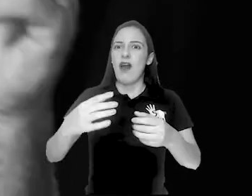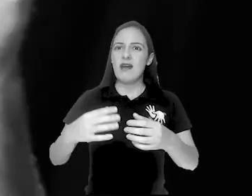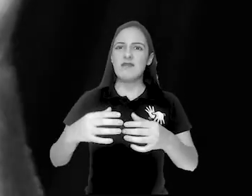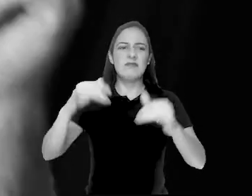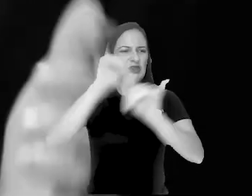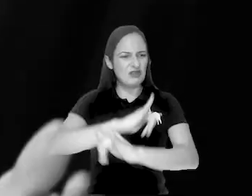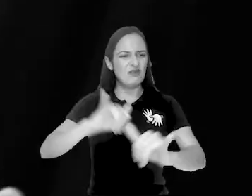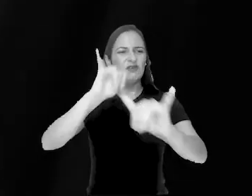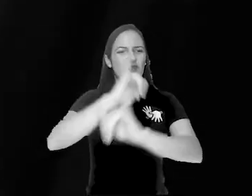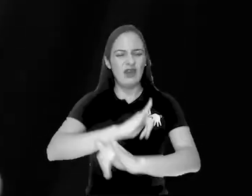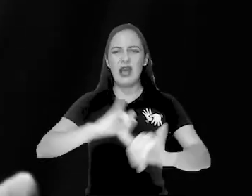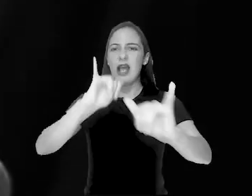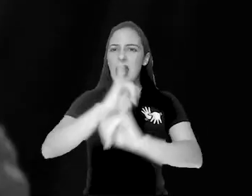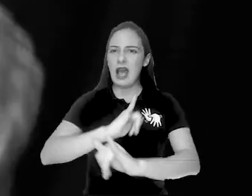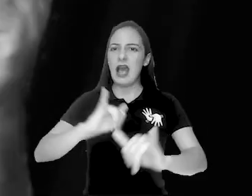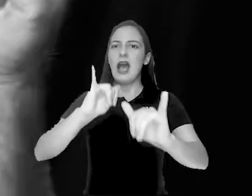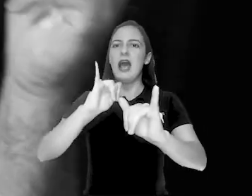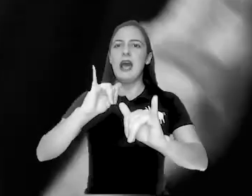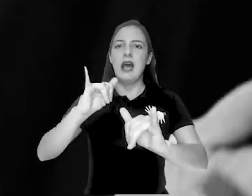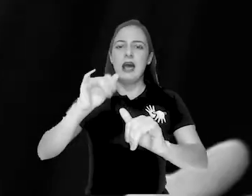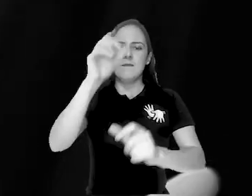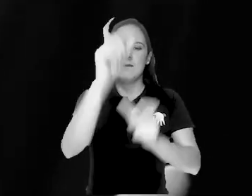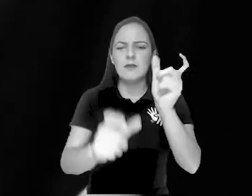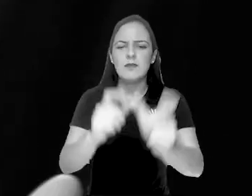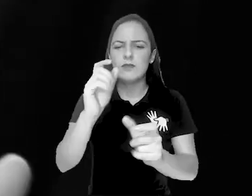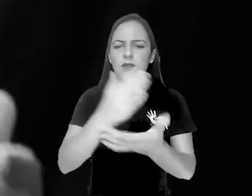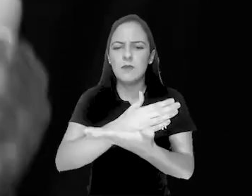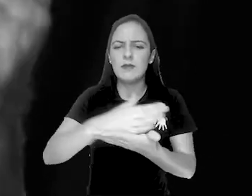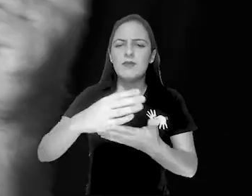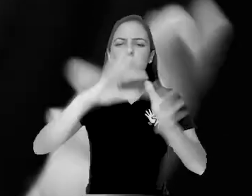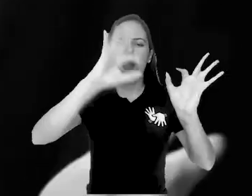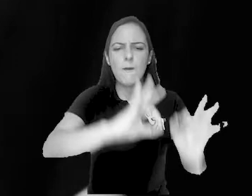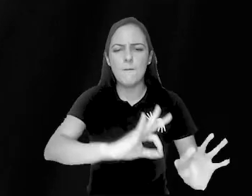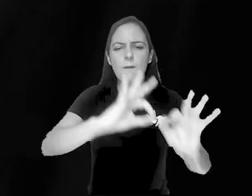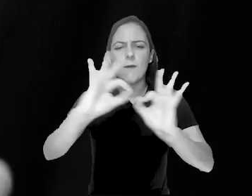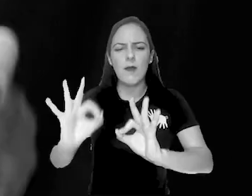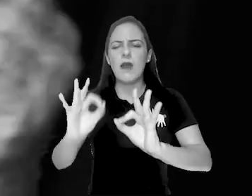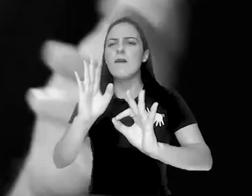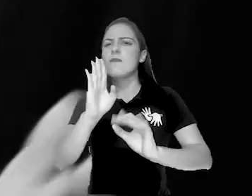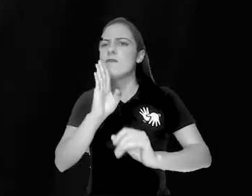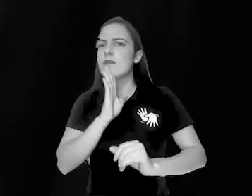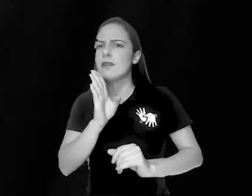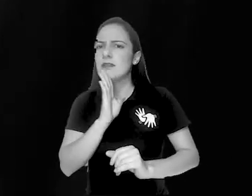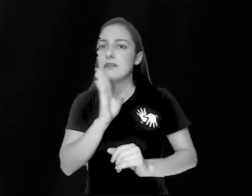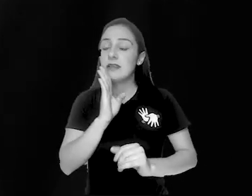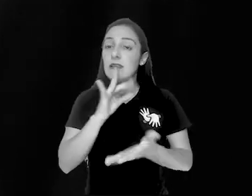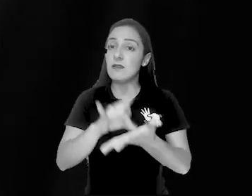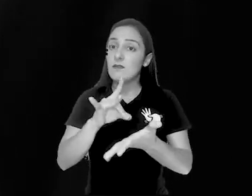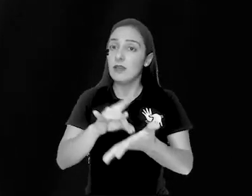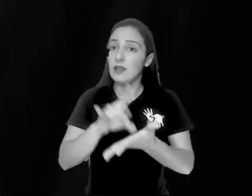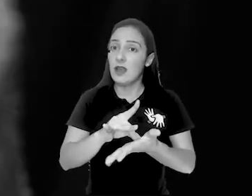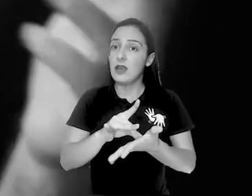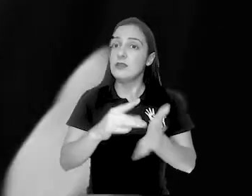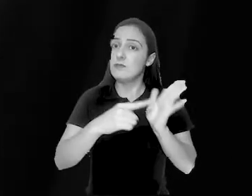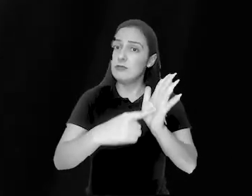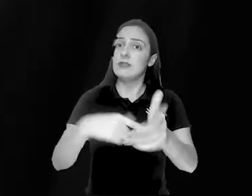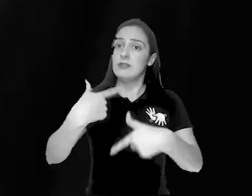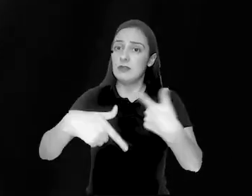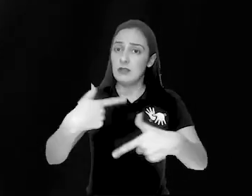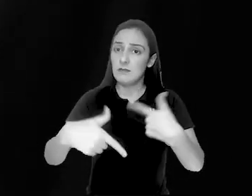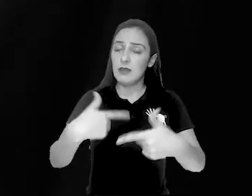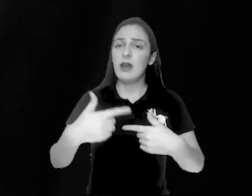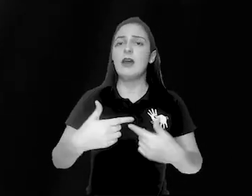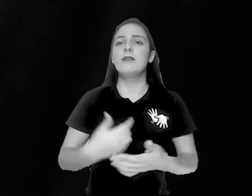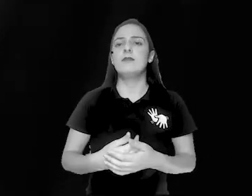esse pessoal entraram na mídia, entraram no público, entraram no palco, subiram no palco e começaram a mostrar seu trabalho. Luan